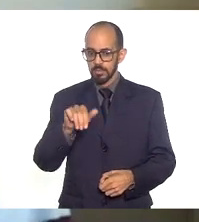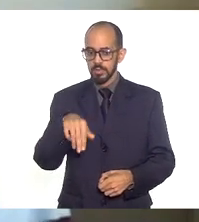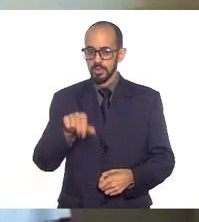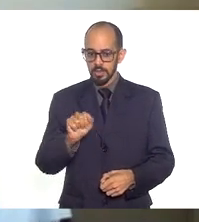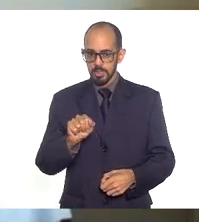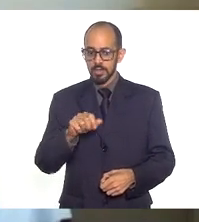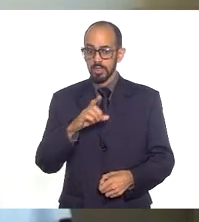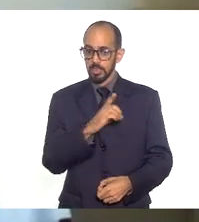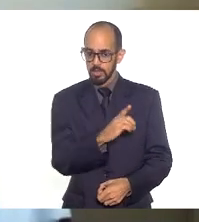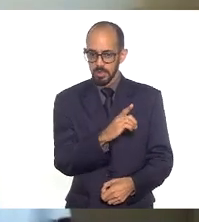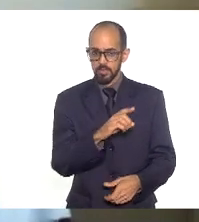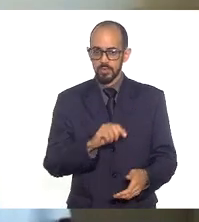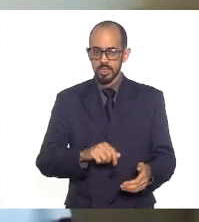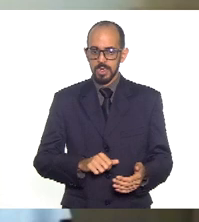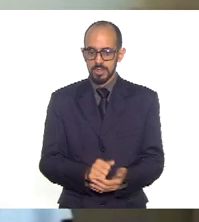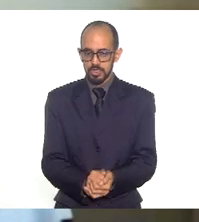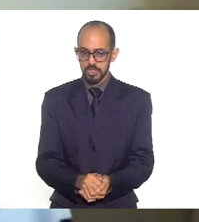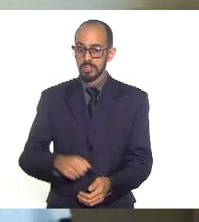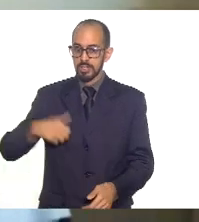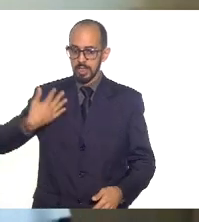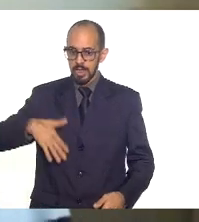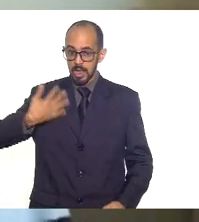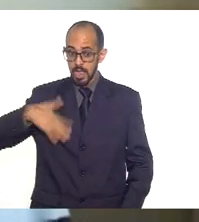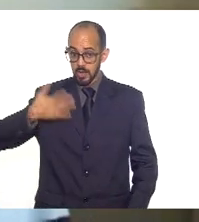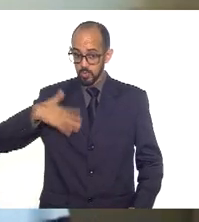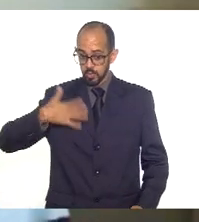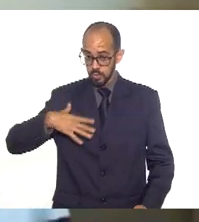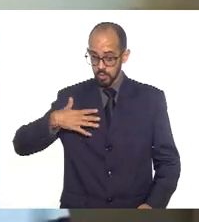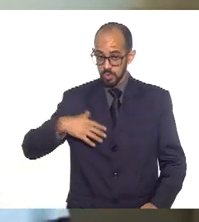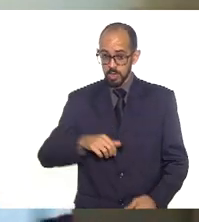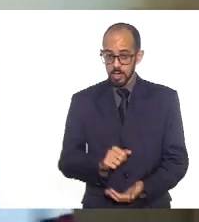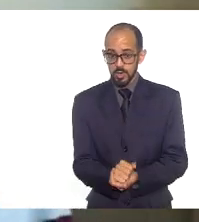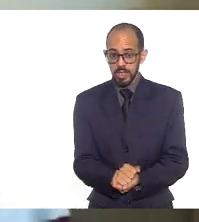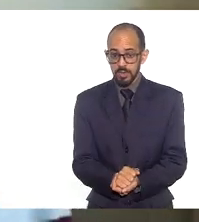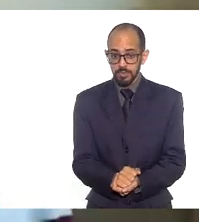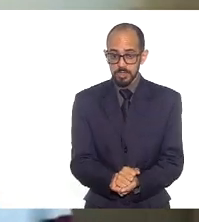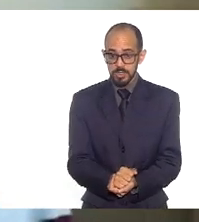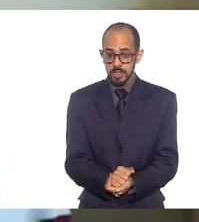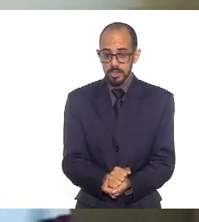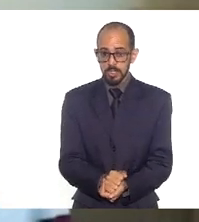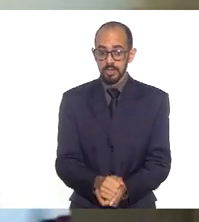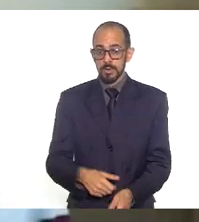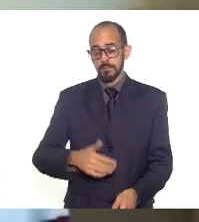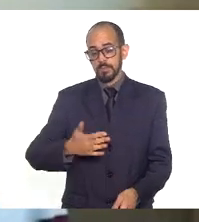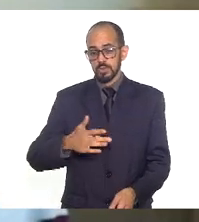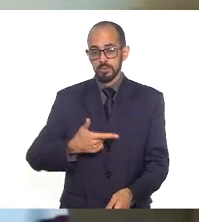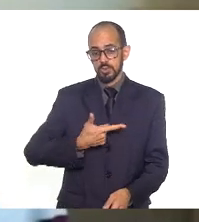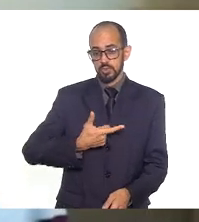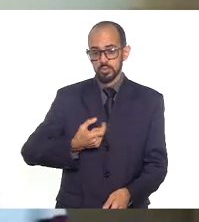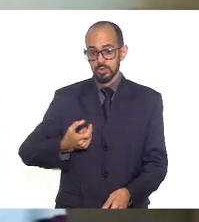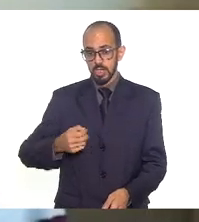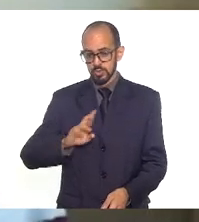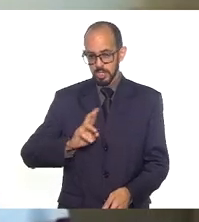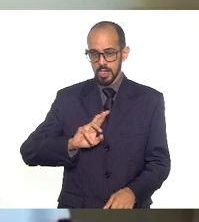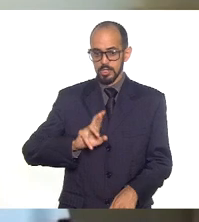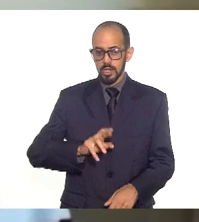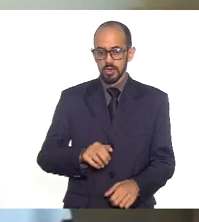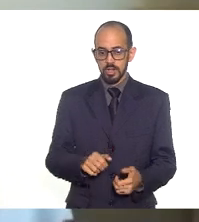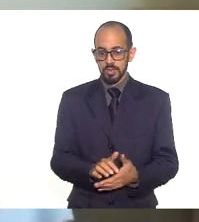seu bolso. E é uma grana. Só uma vitamina D deve estar uns 200 a 200 e tantos reais no exame de